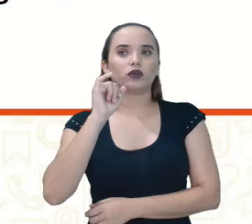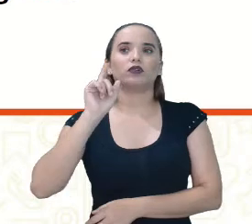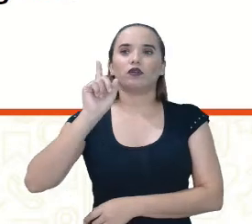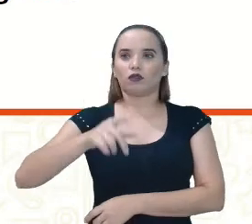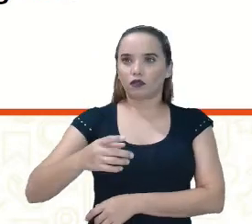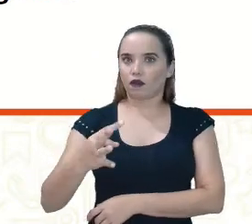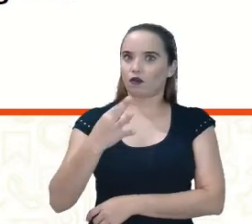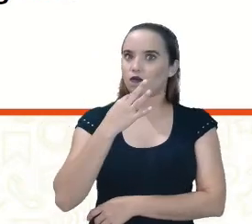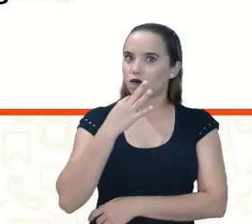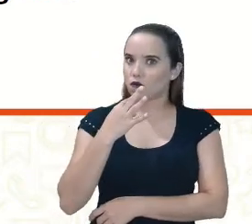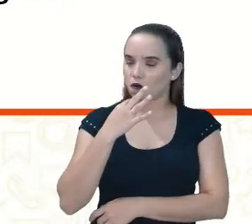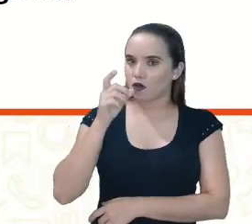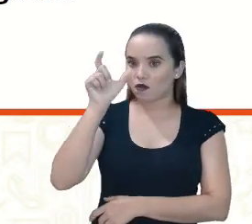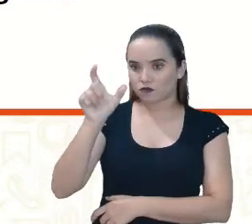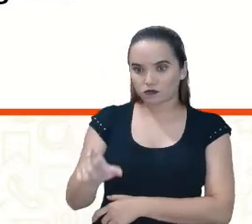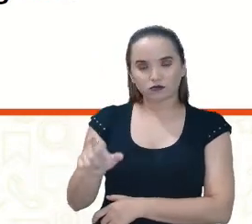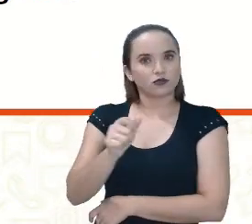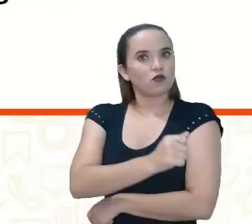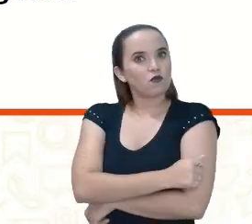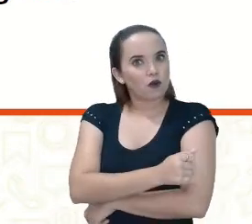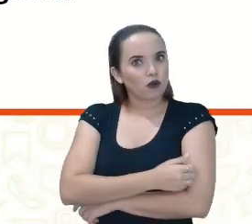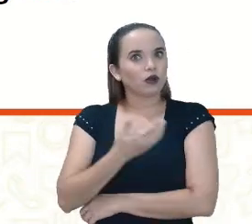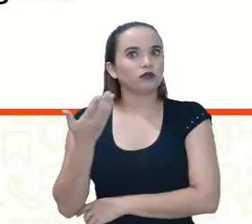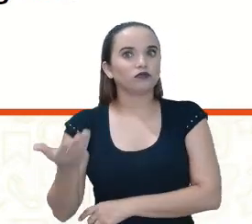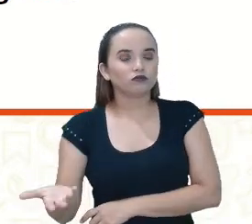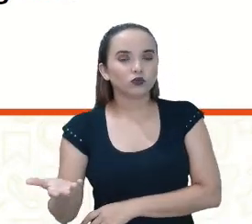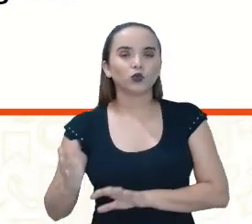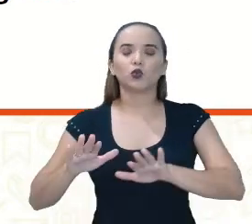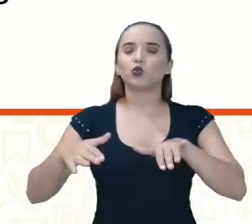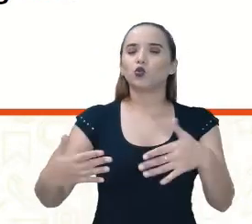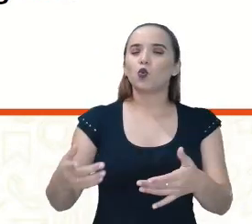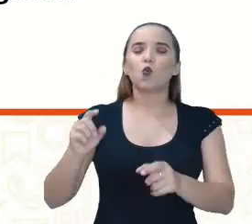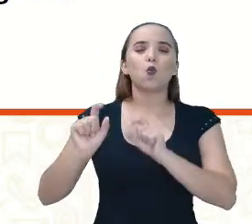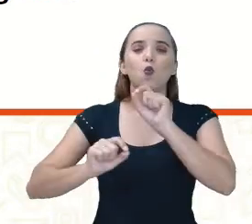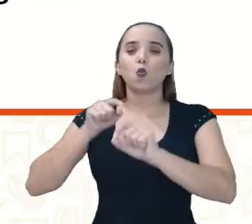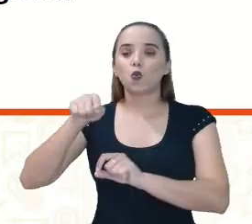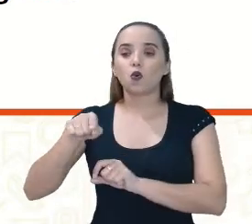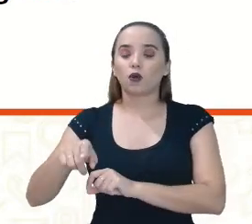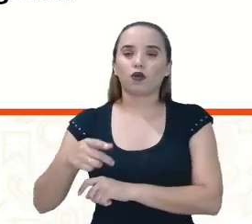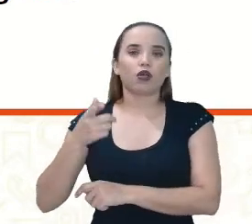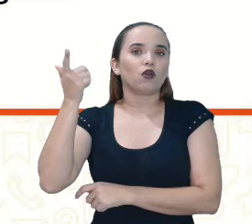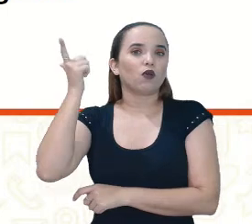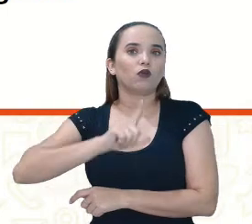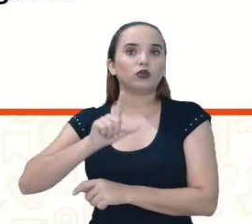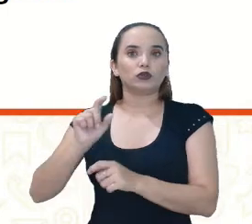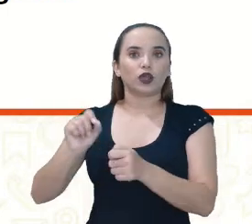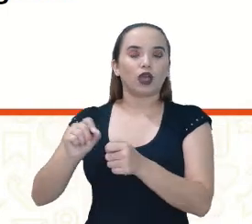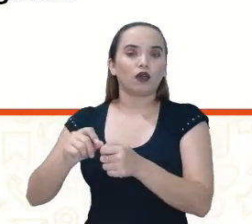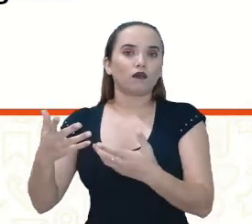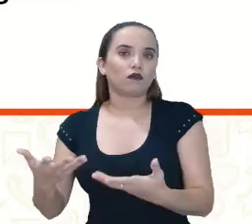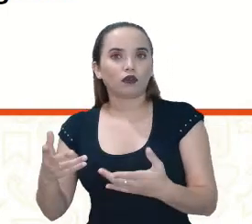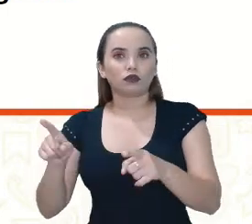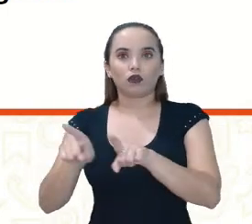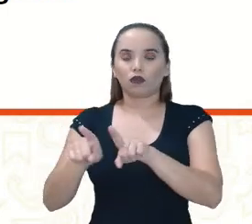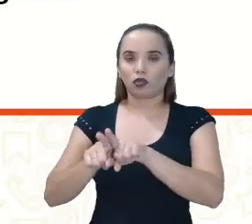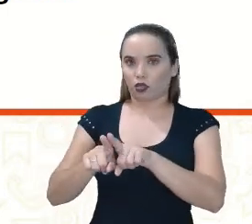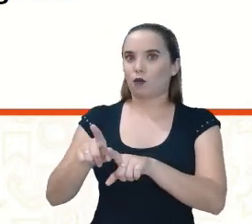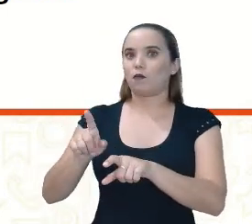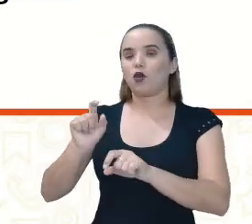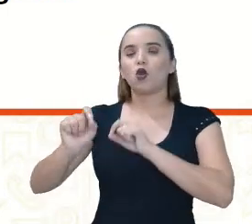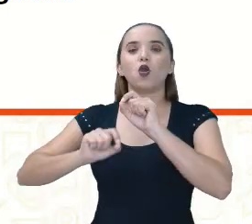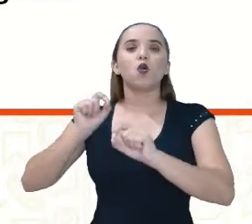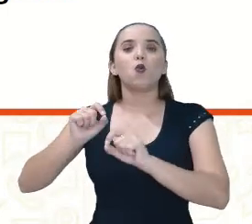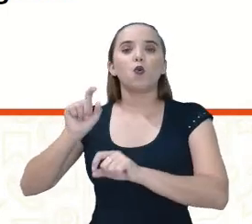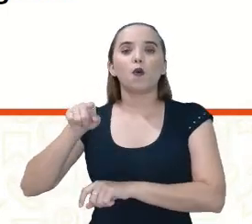as habilidades que ele possui e também quais as dificuldades. Só não vamos focar nas dificuldades, mas